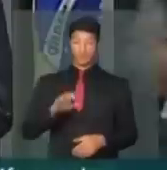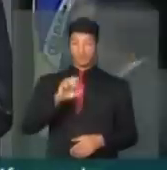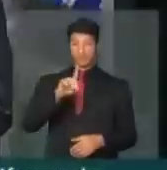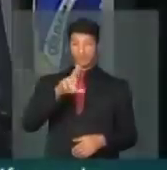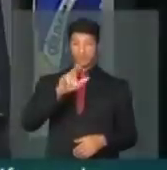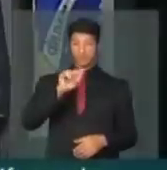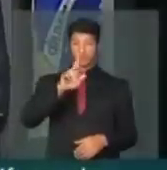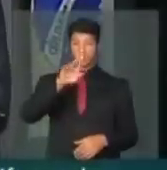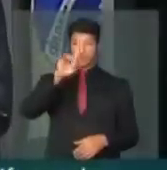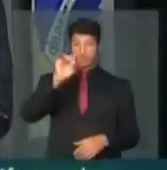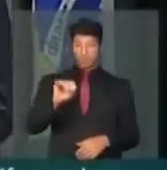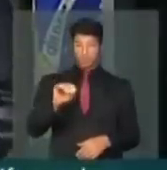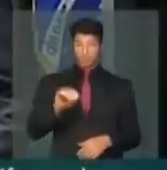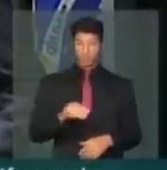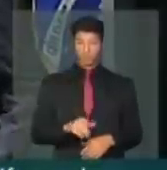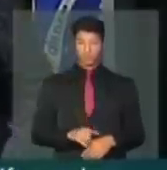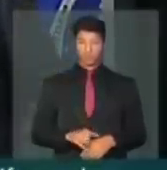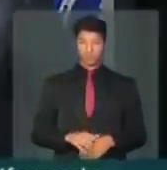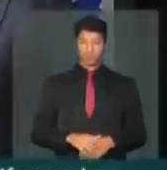Cunha,